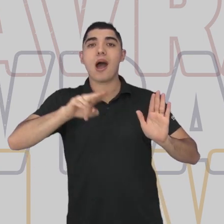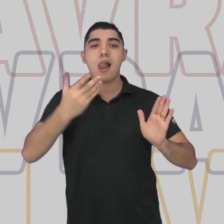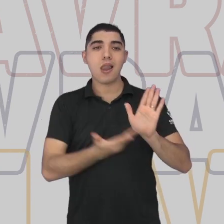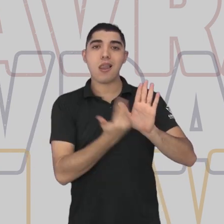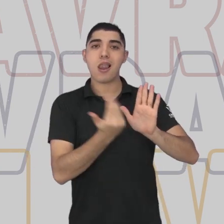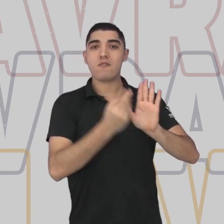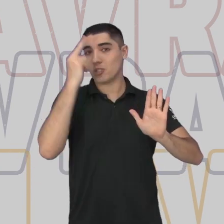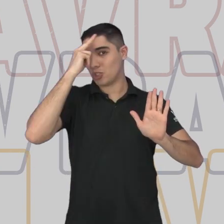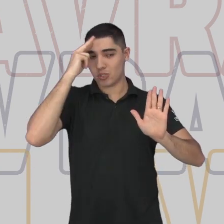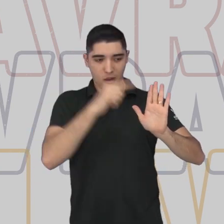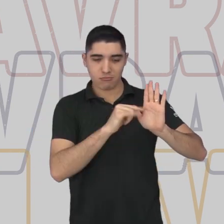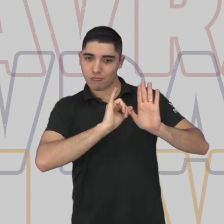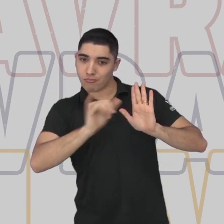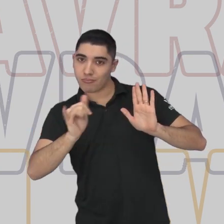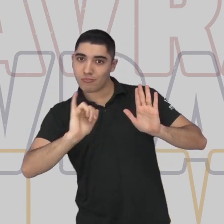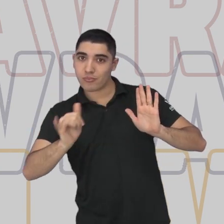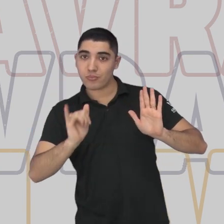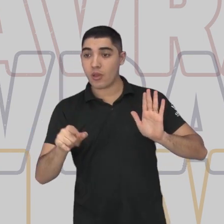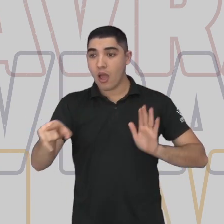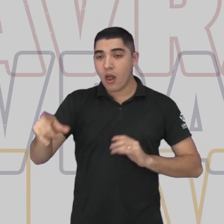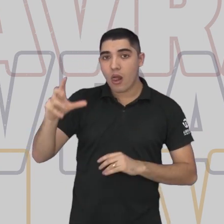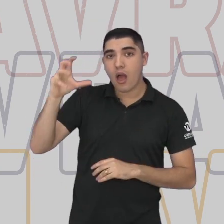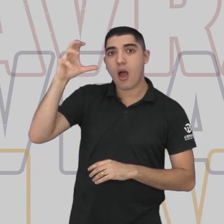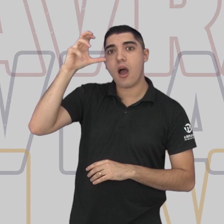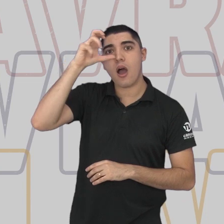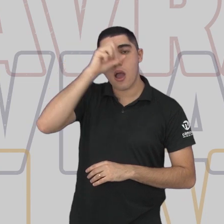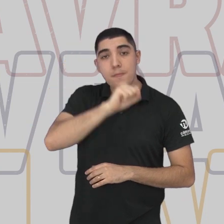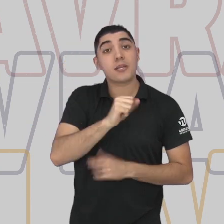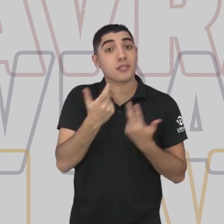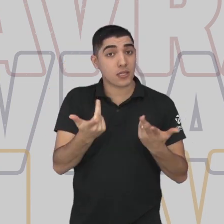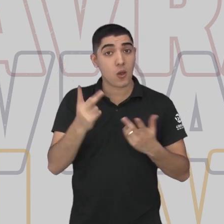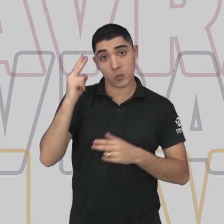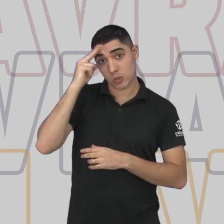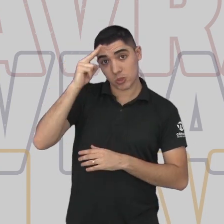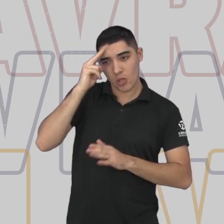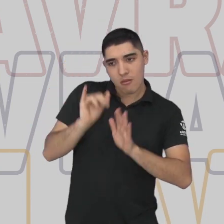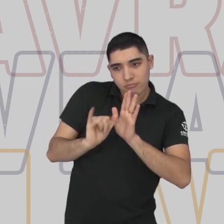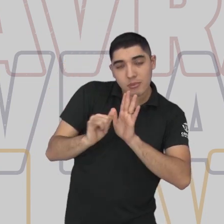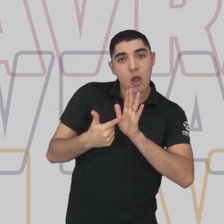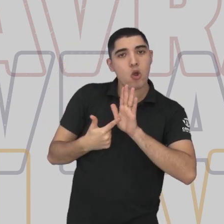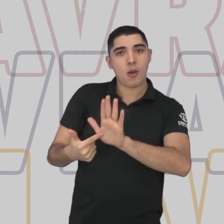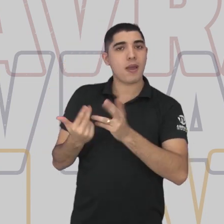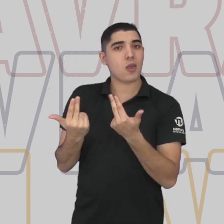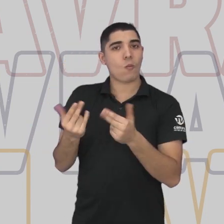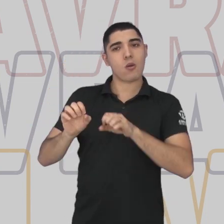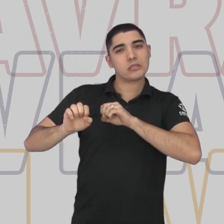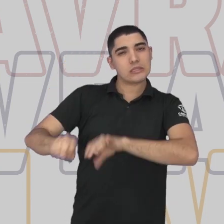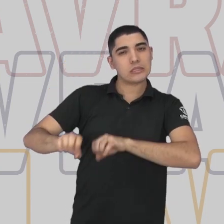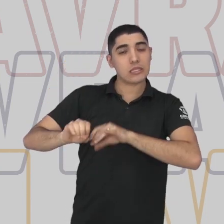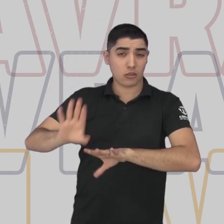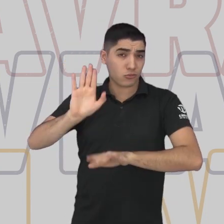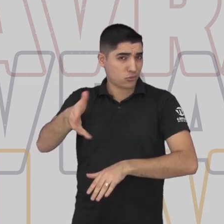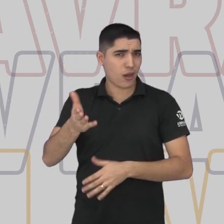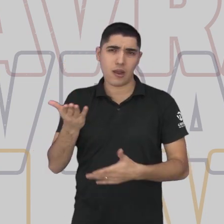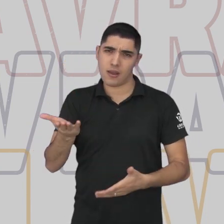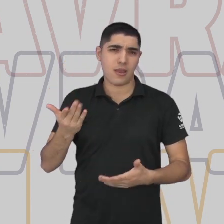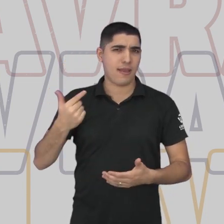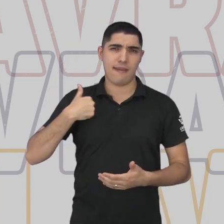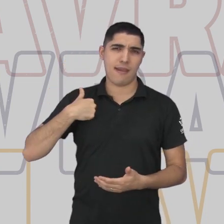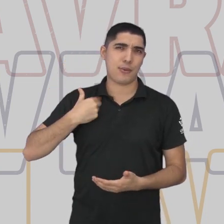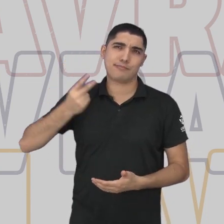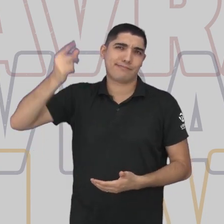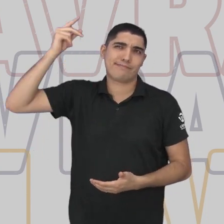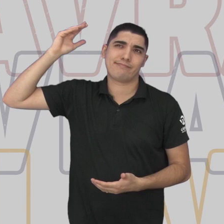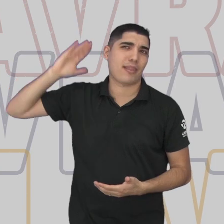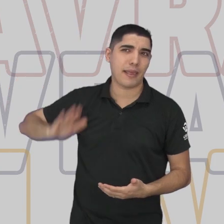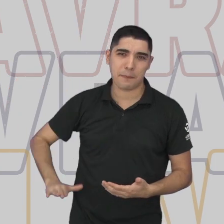história. Então, quando a gente conta uma história, né, a gente acaba ensinando algo. Isso já vem desde de que eu conheço